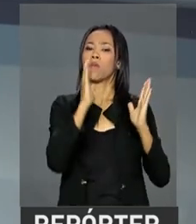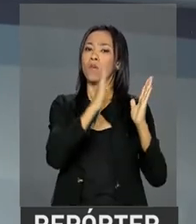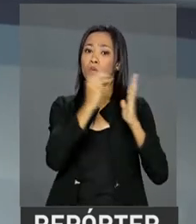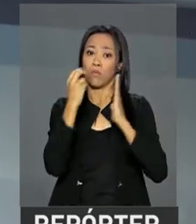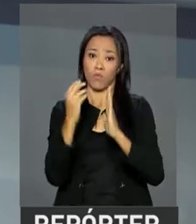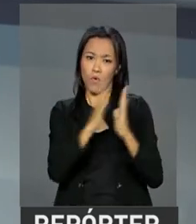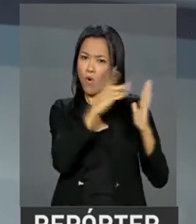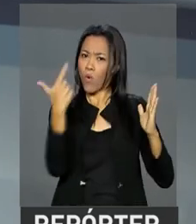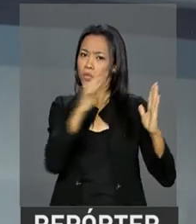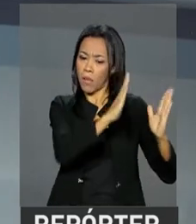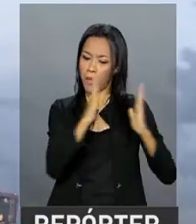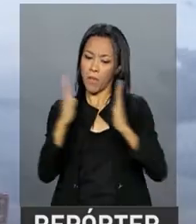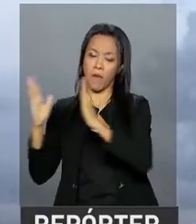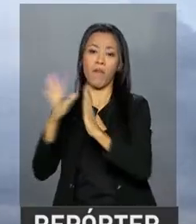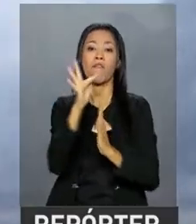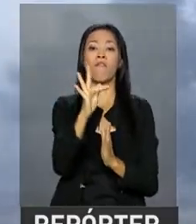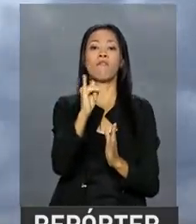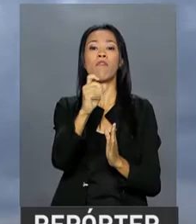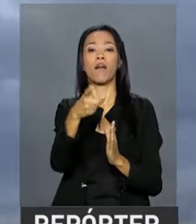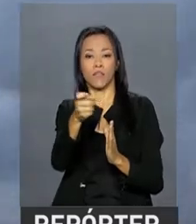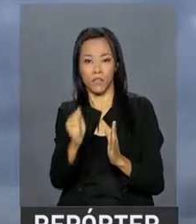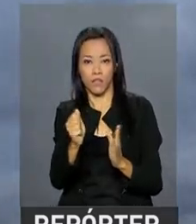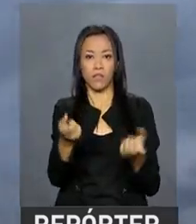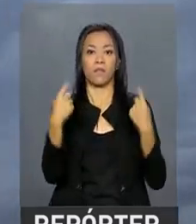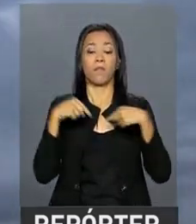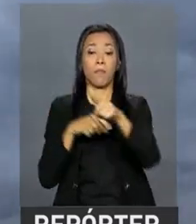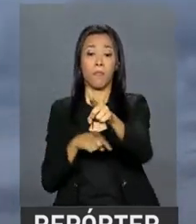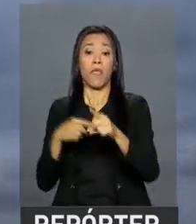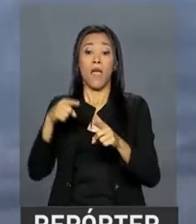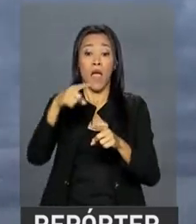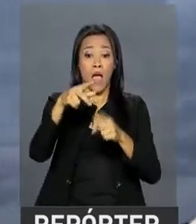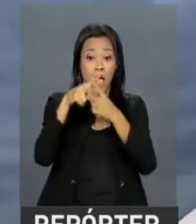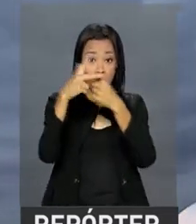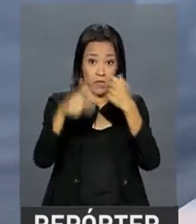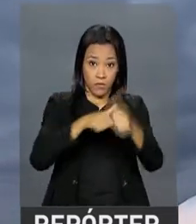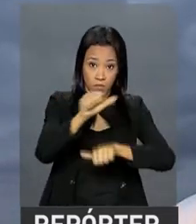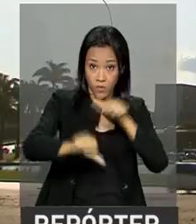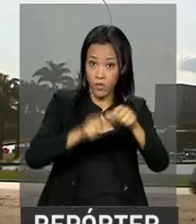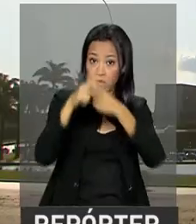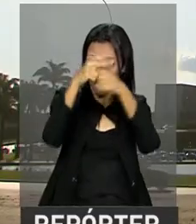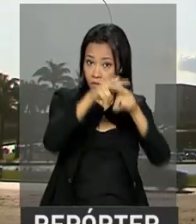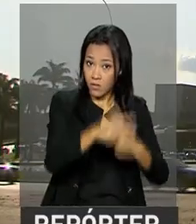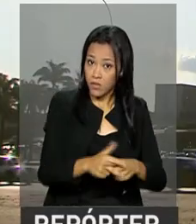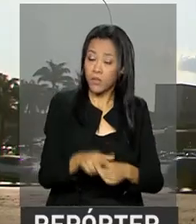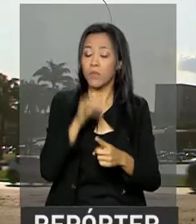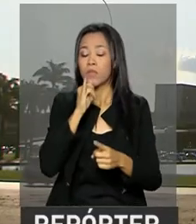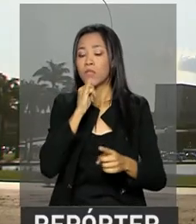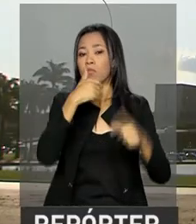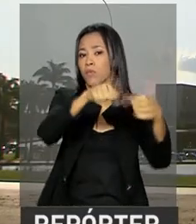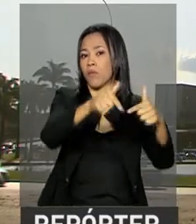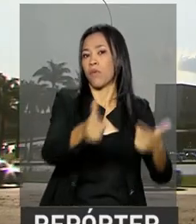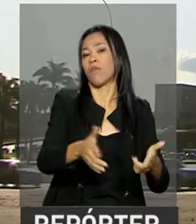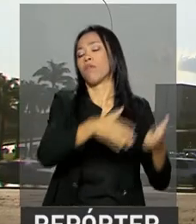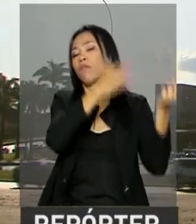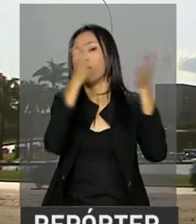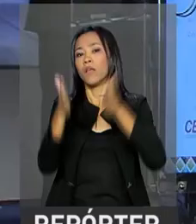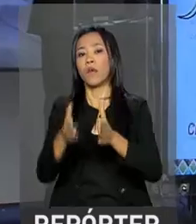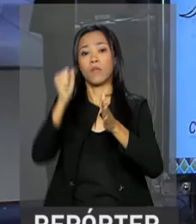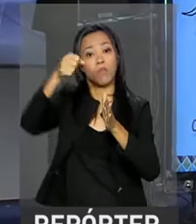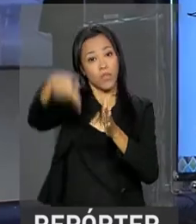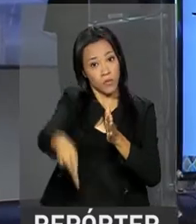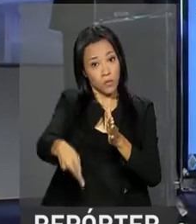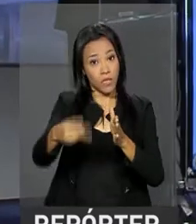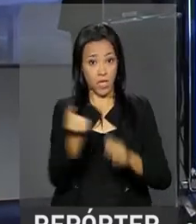440 mil unidades. As reformas em tramitação no Congresso, como a modernização trabalhista e a reforma